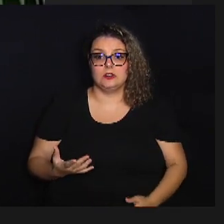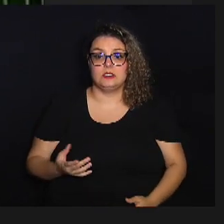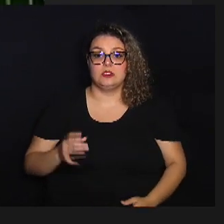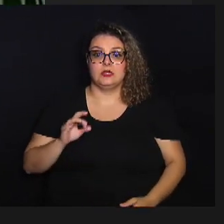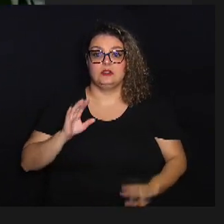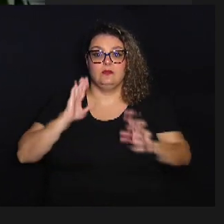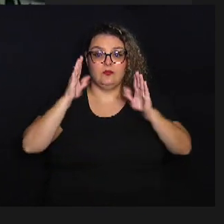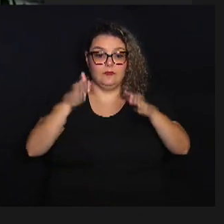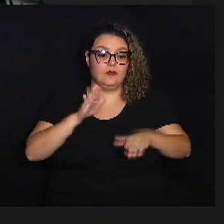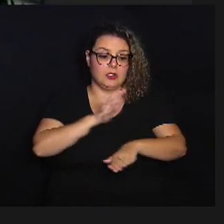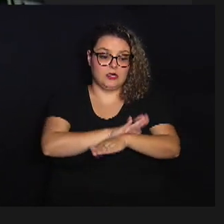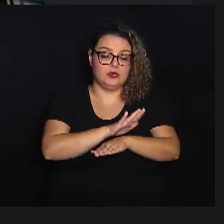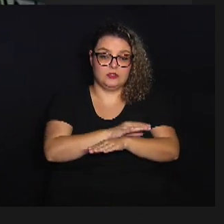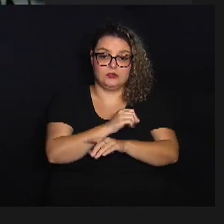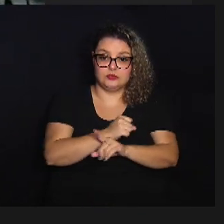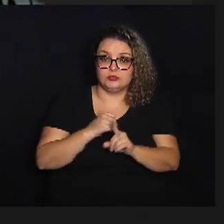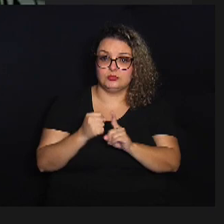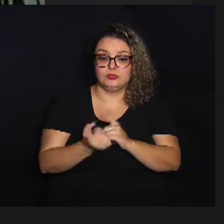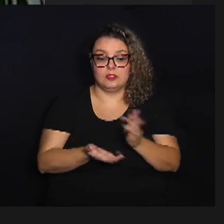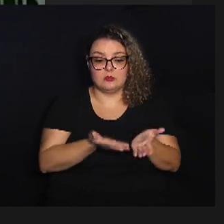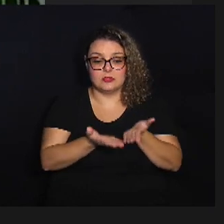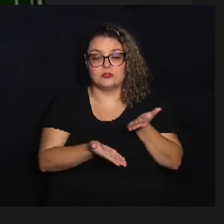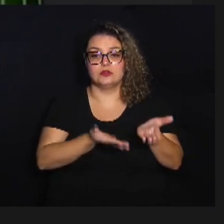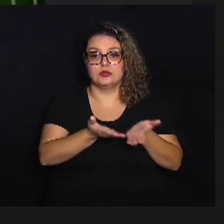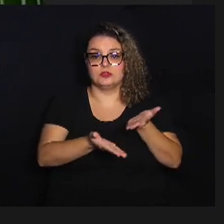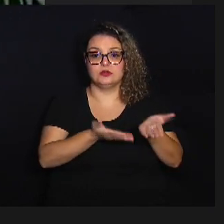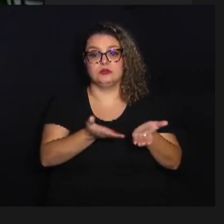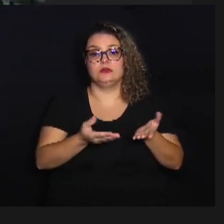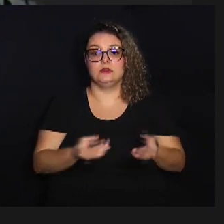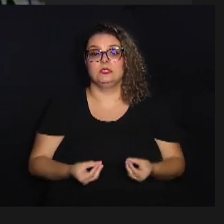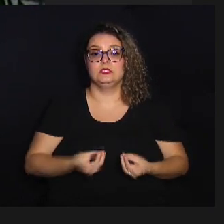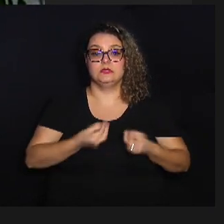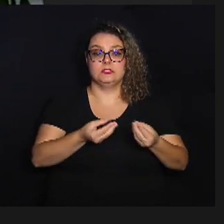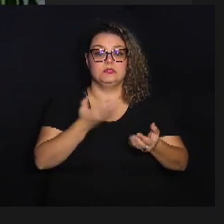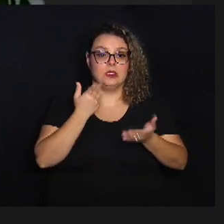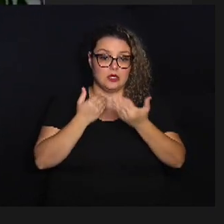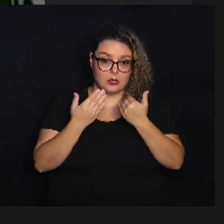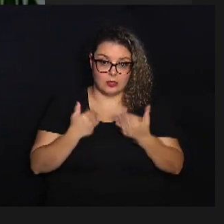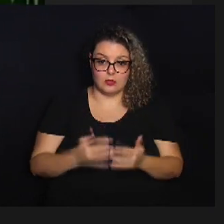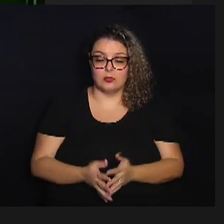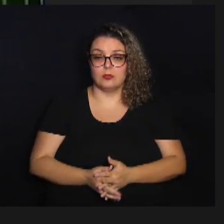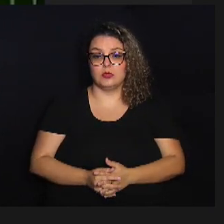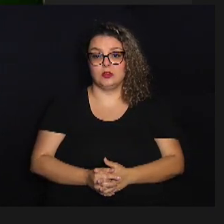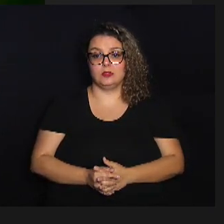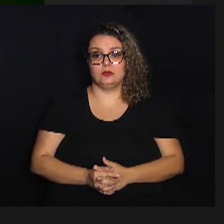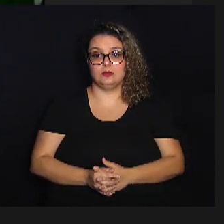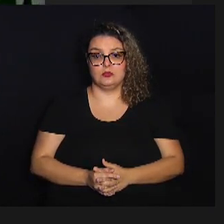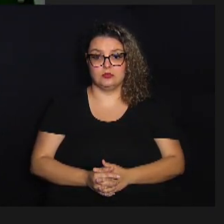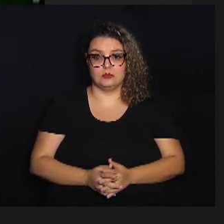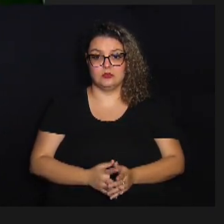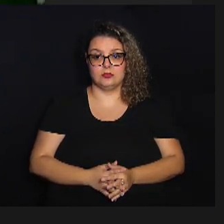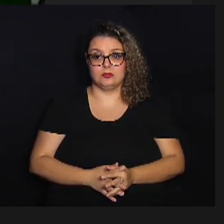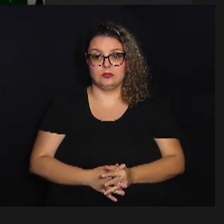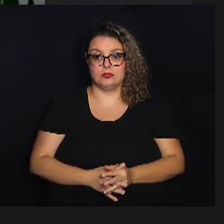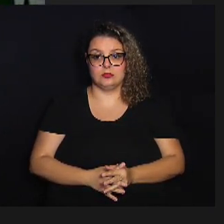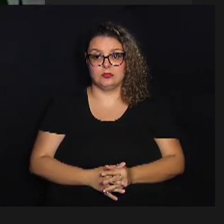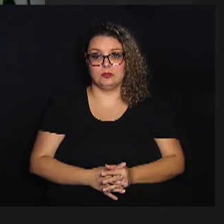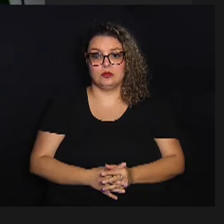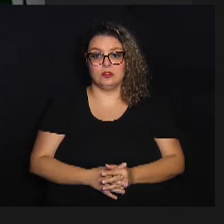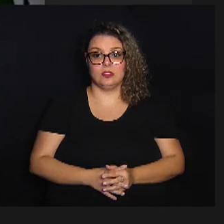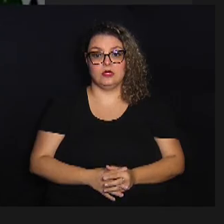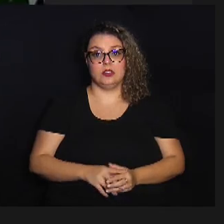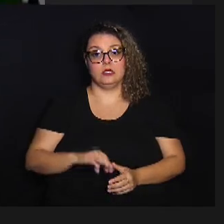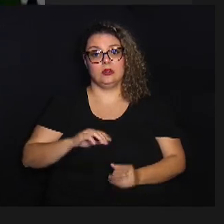focado apenas em dar comida e operações de baixa temperatura ou